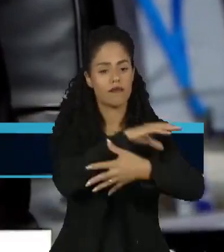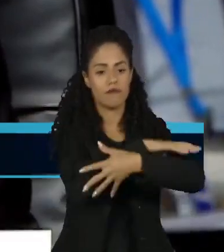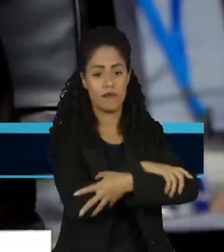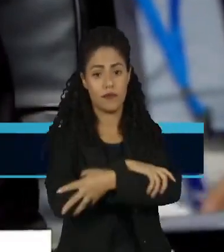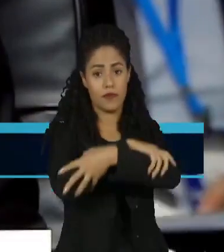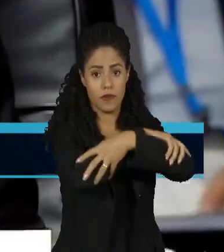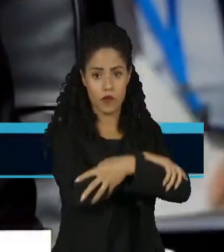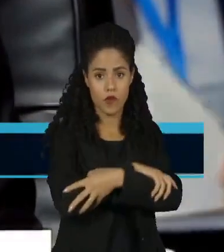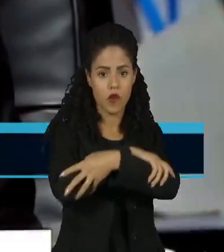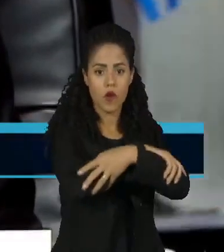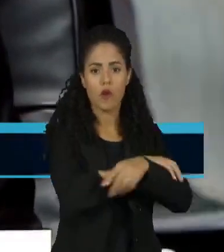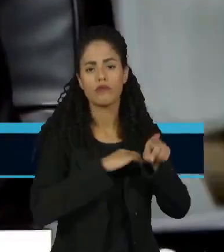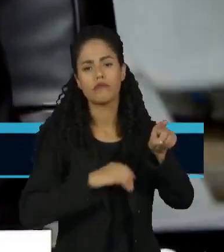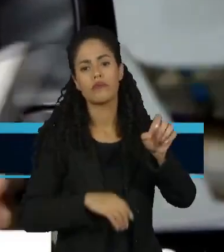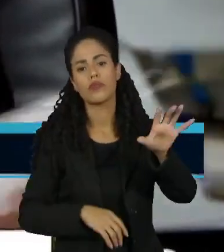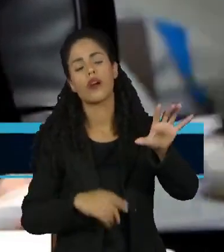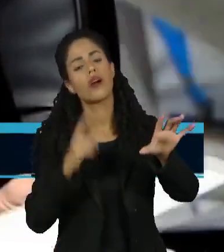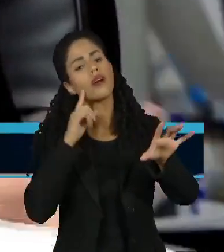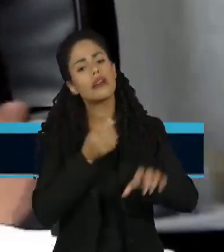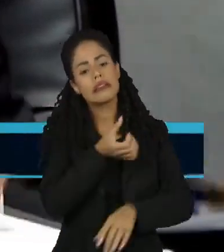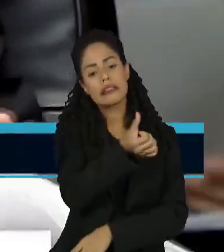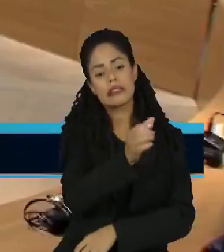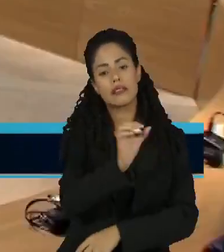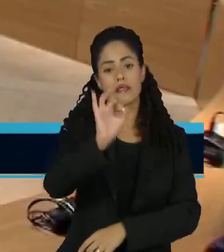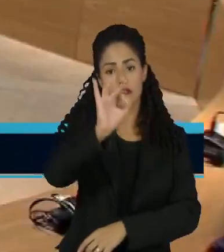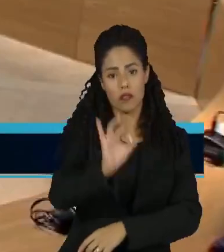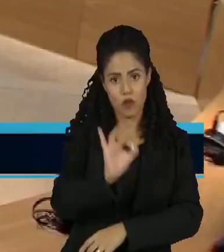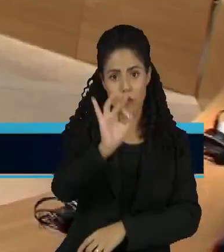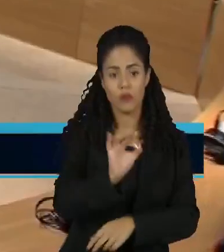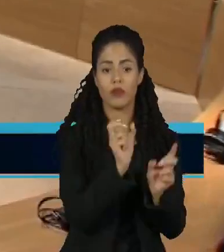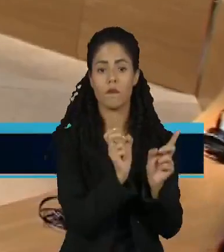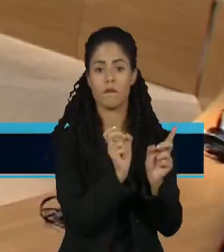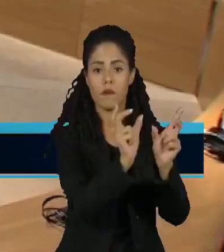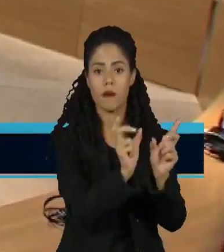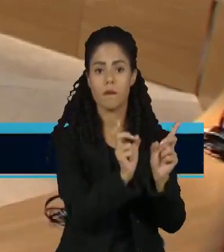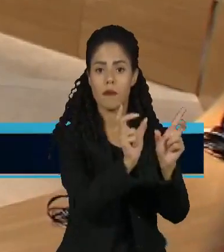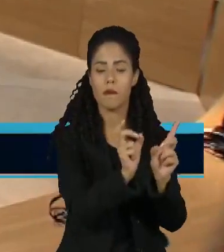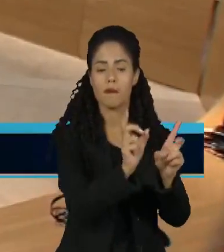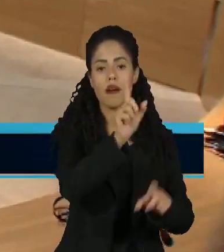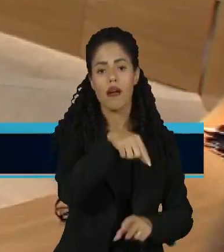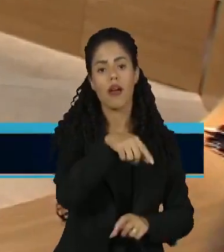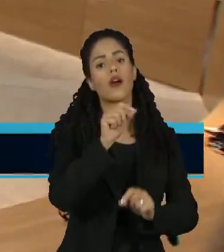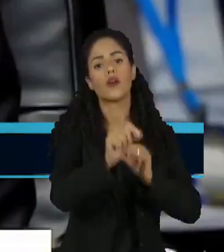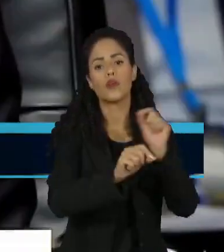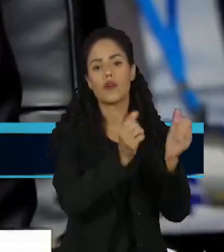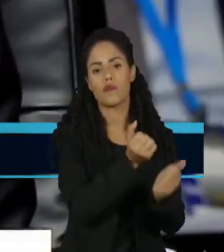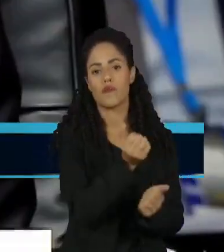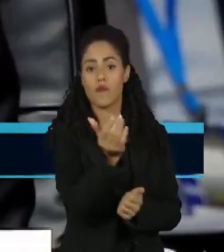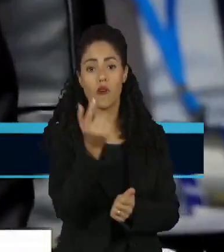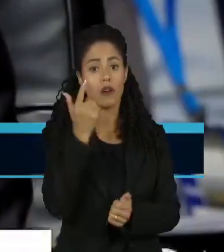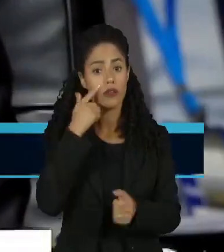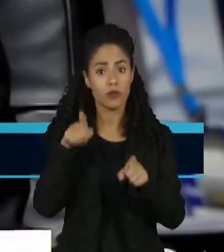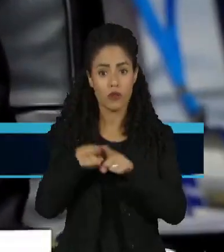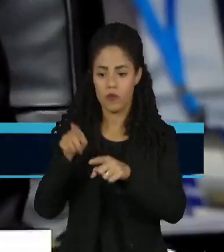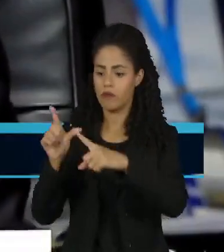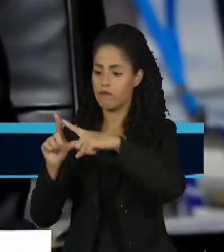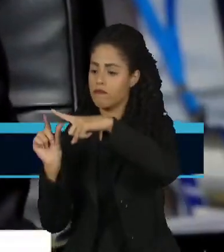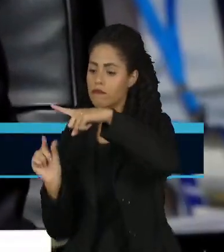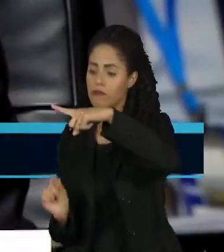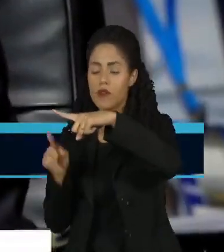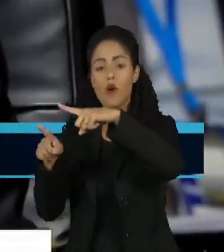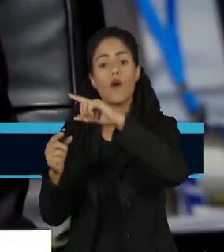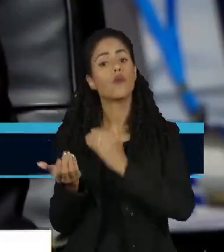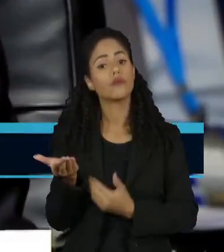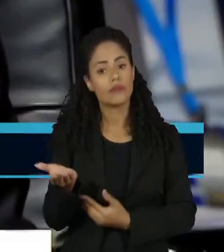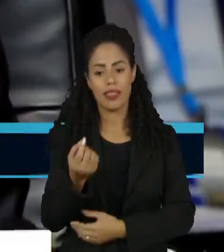Europeia, cerca de 60% do comércio é intrabloco. No Mercosul,